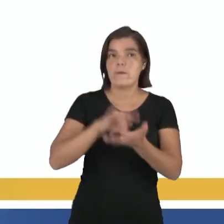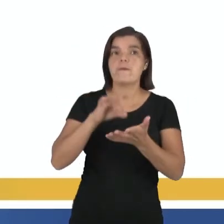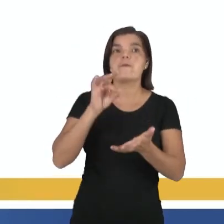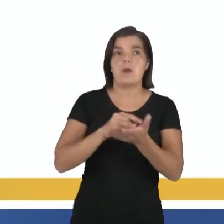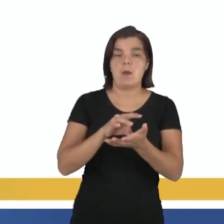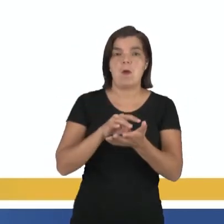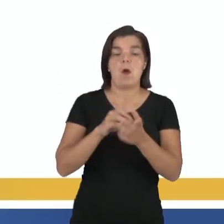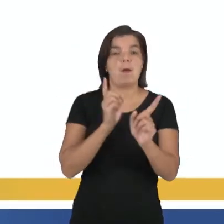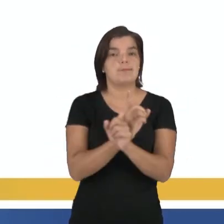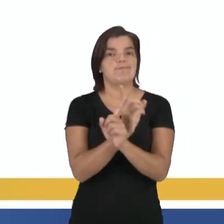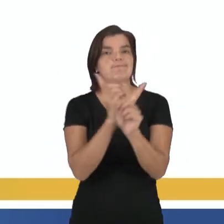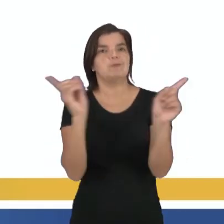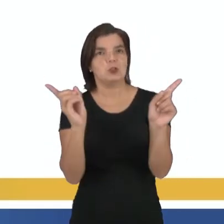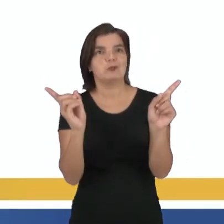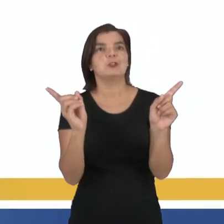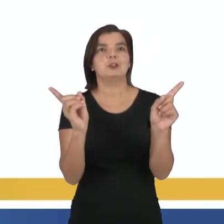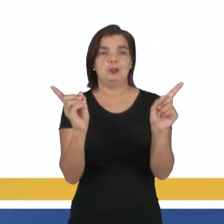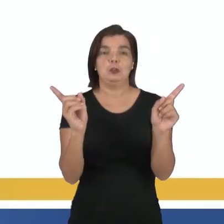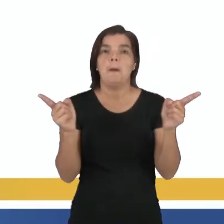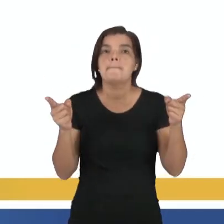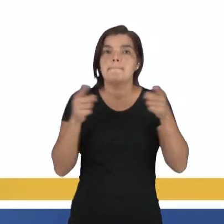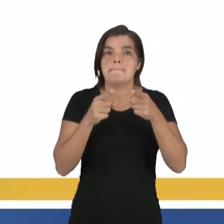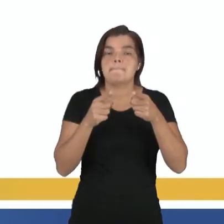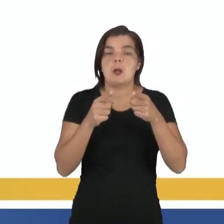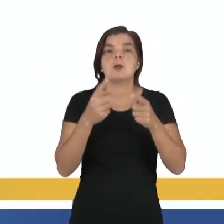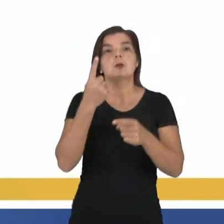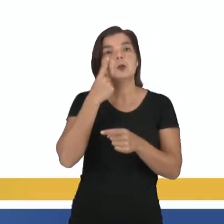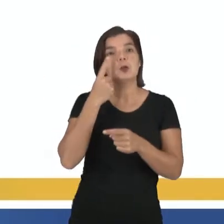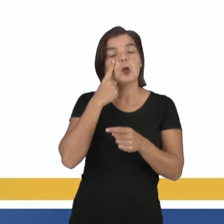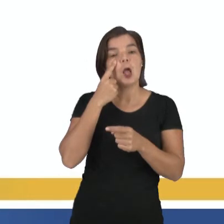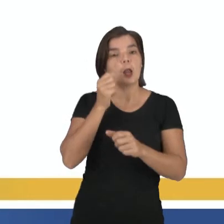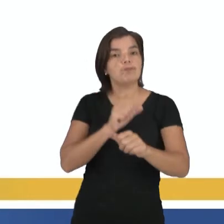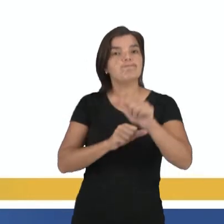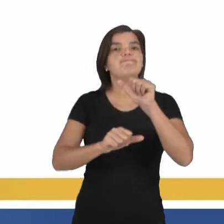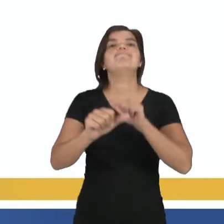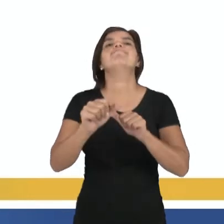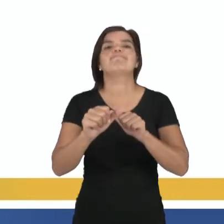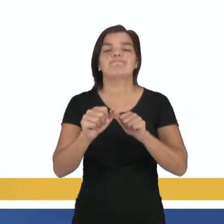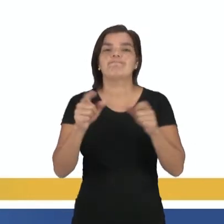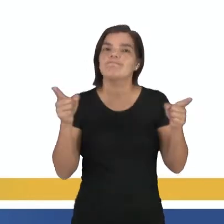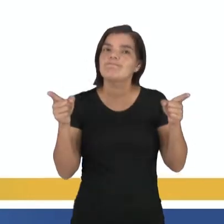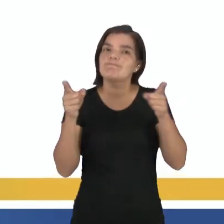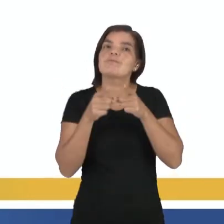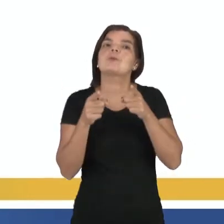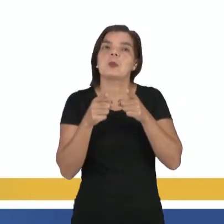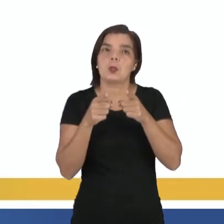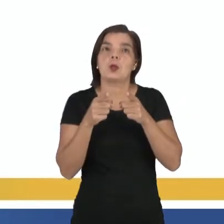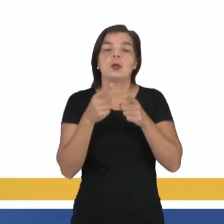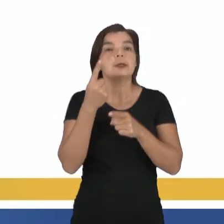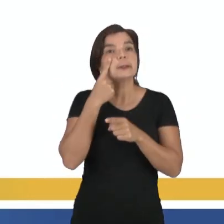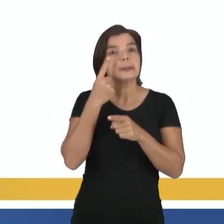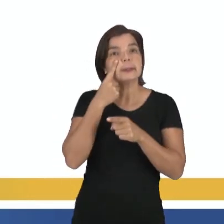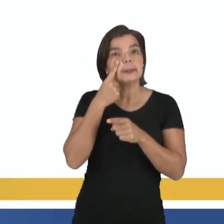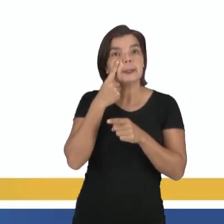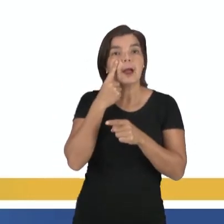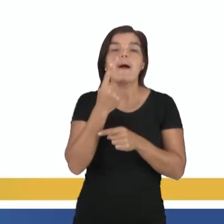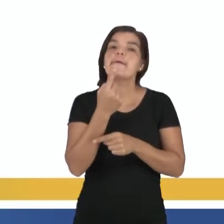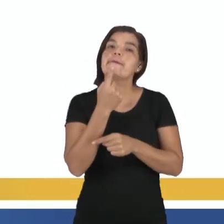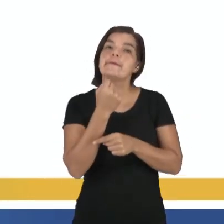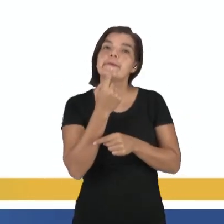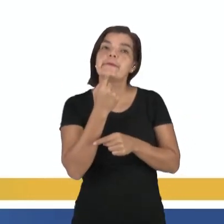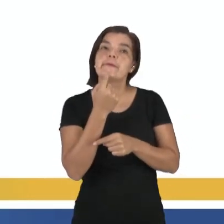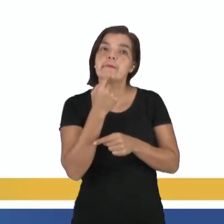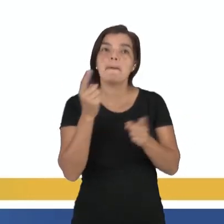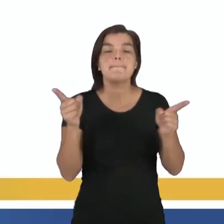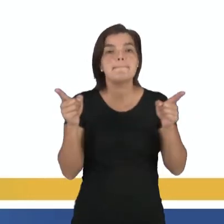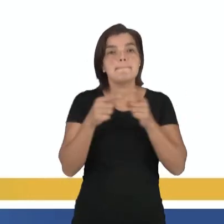sendo formada na frente da lente, porém ela ficou de cabeça para baixo, ou seja, ela inverteu e o tamanho dela é menorzinho, tu verifica que a seta vermelha